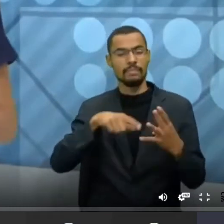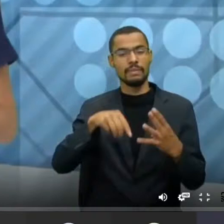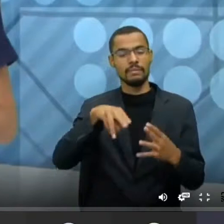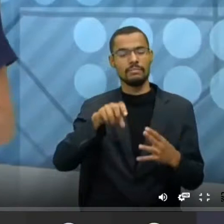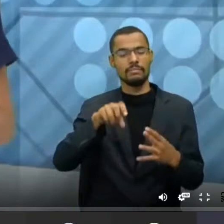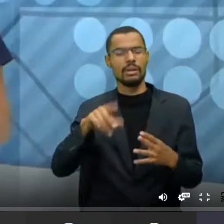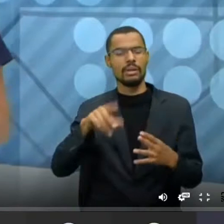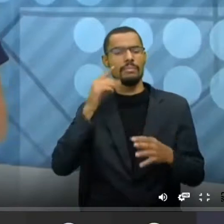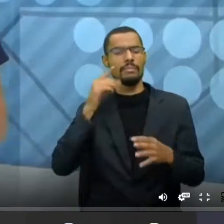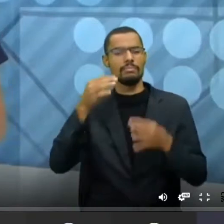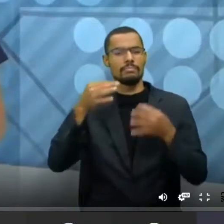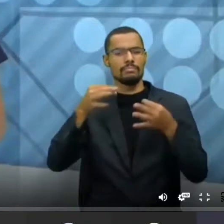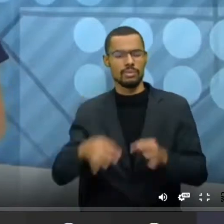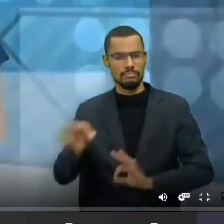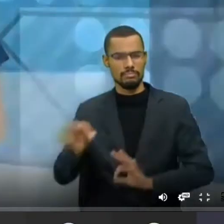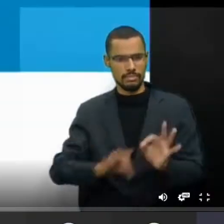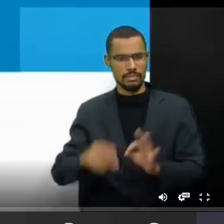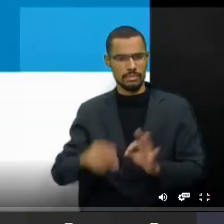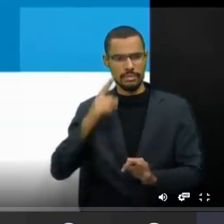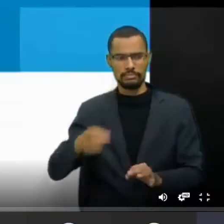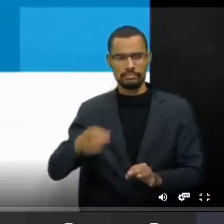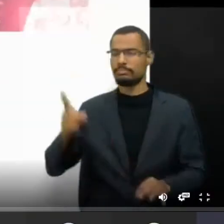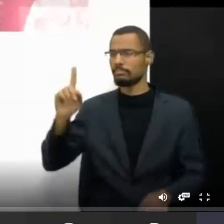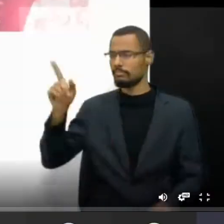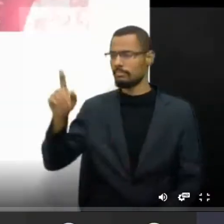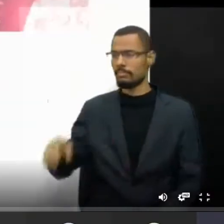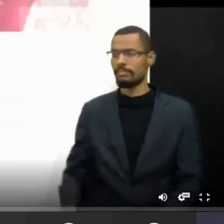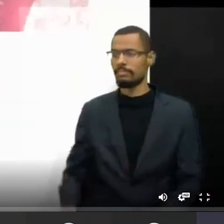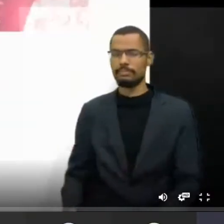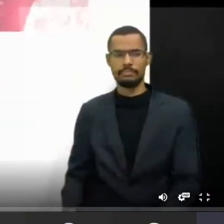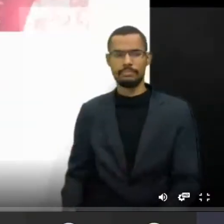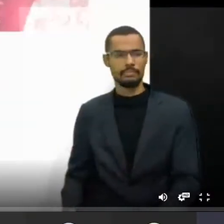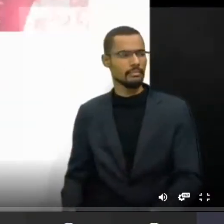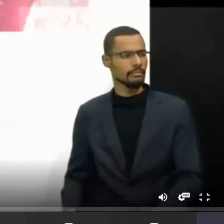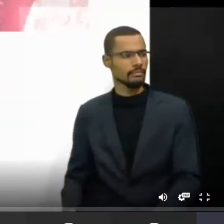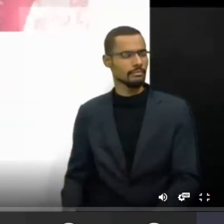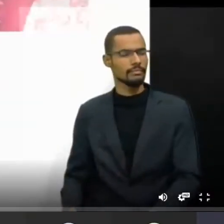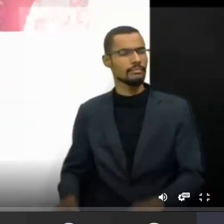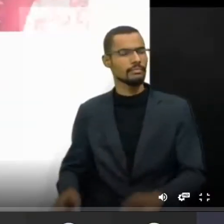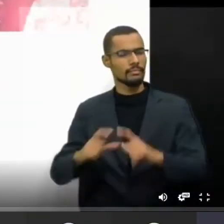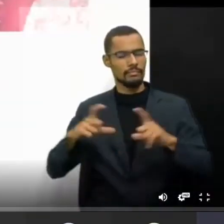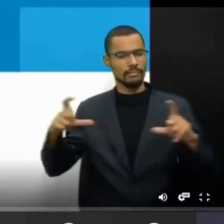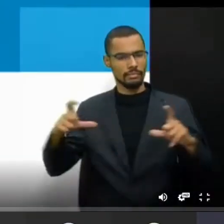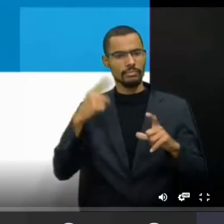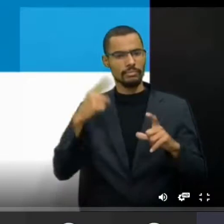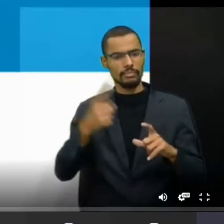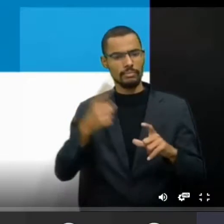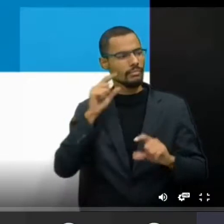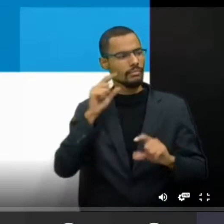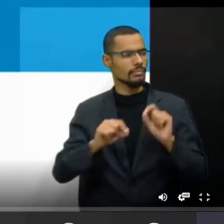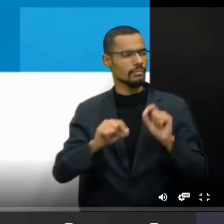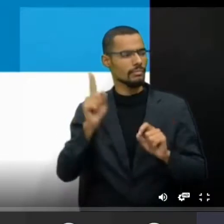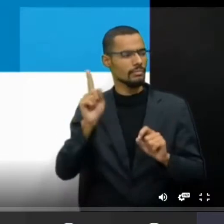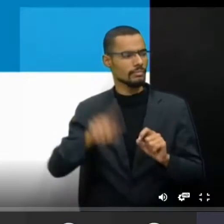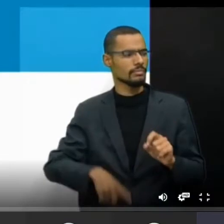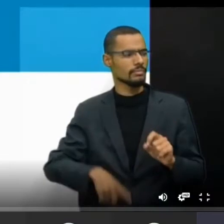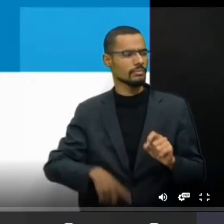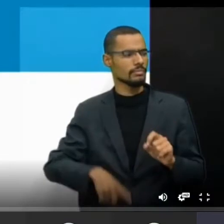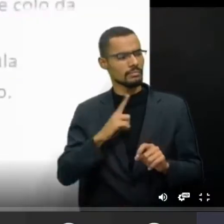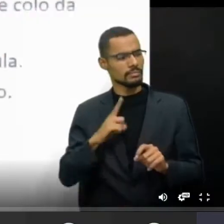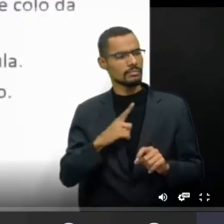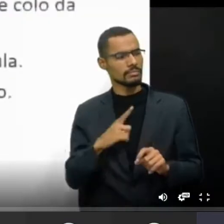gente observar já as estruturas no maior aumento. Então, acompanhe. Então, aqui no maior aumento, nós temos uma região.